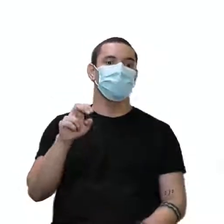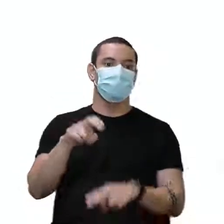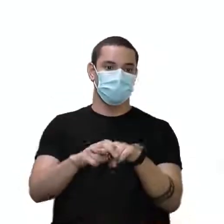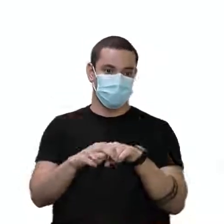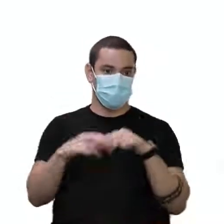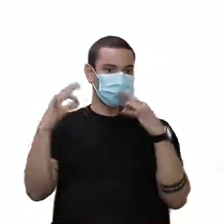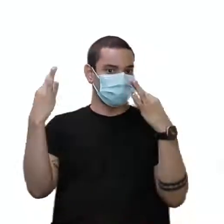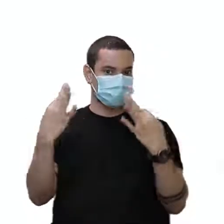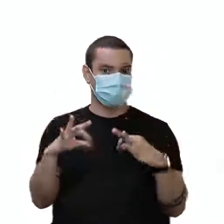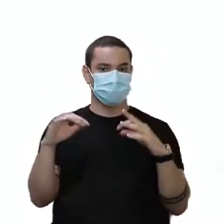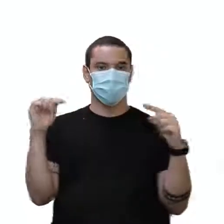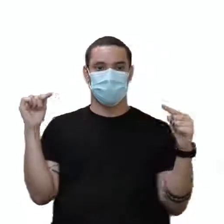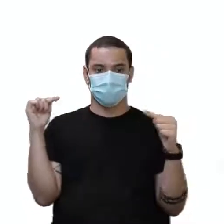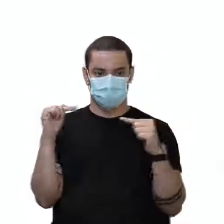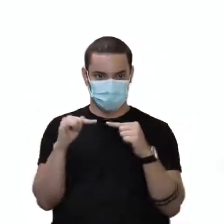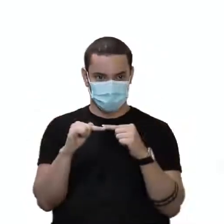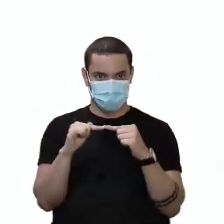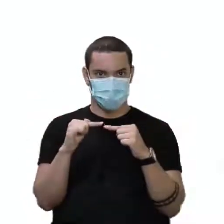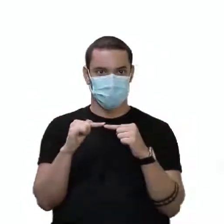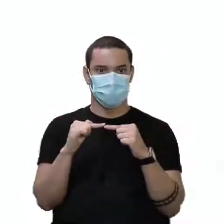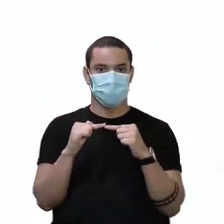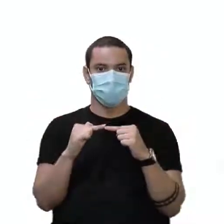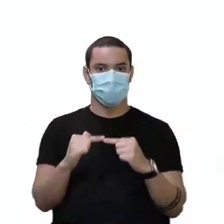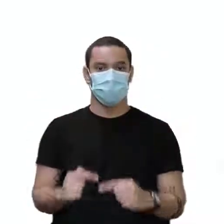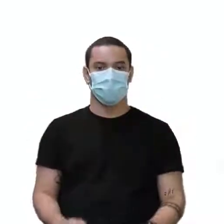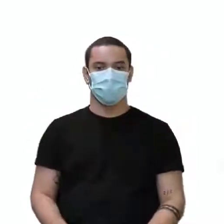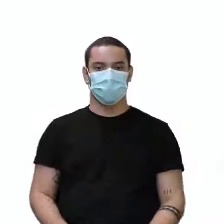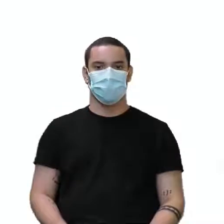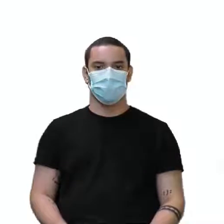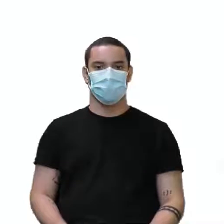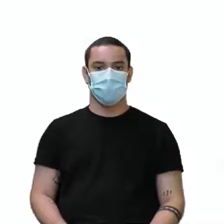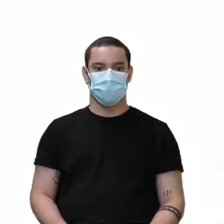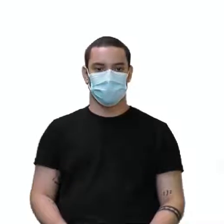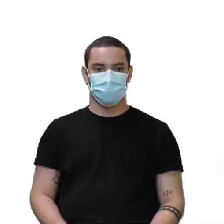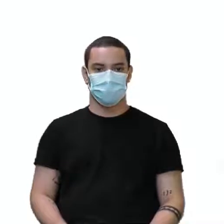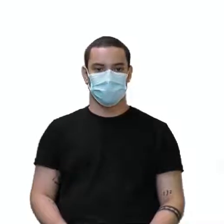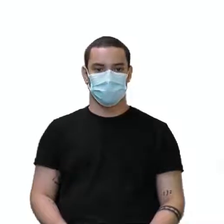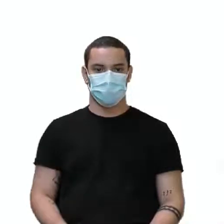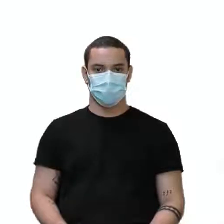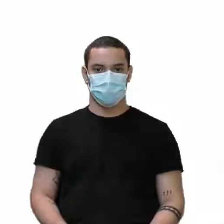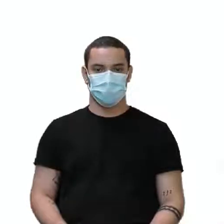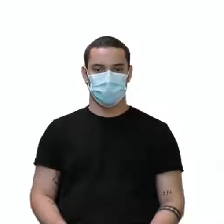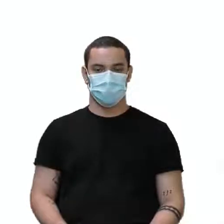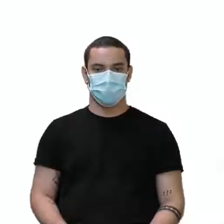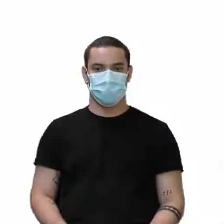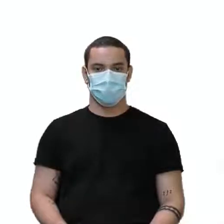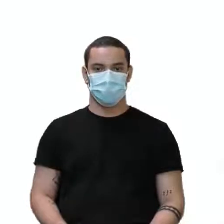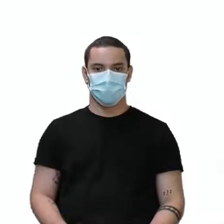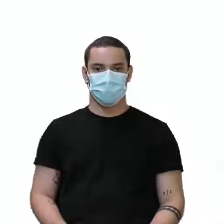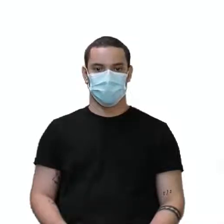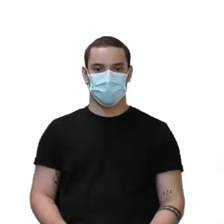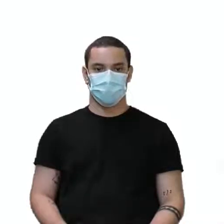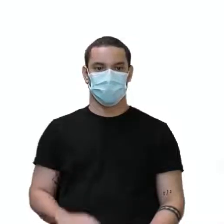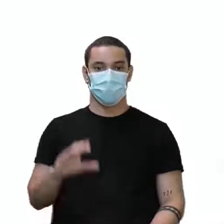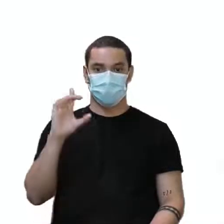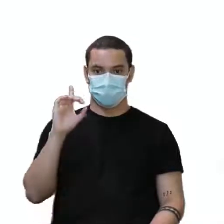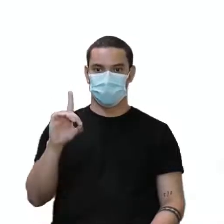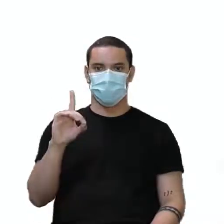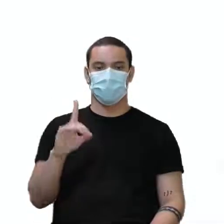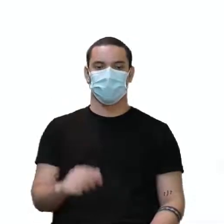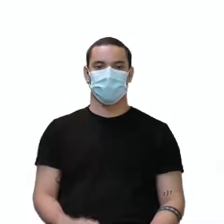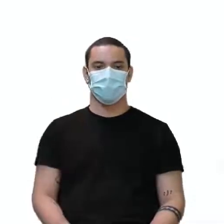I've studied English since, desde, last year, ano passado. Last